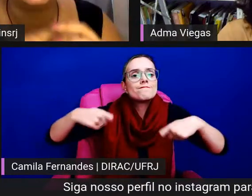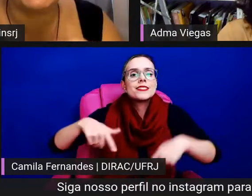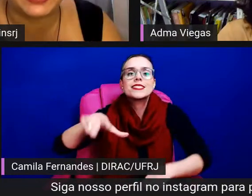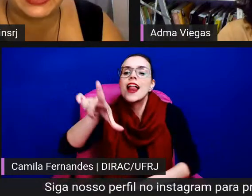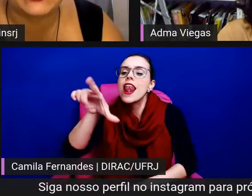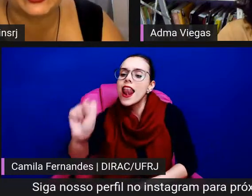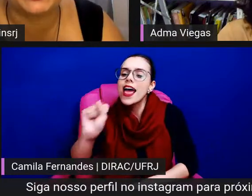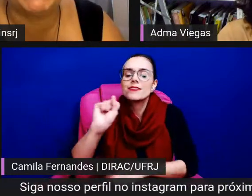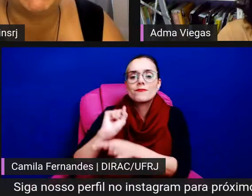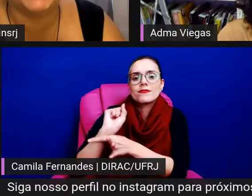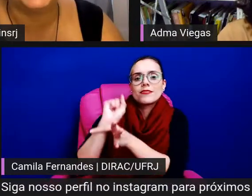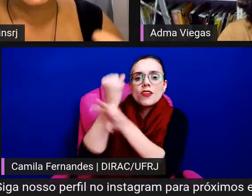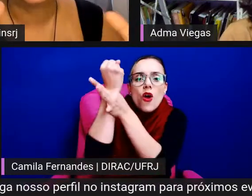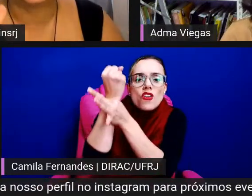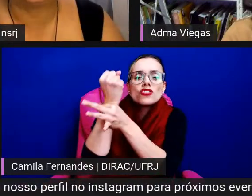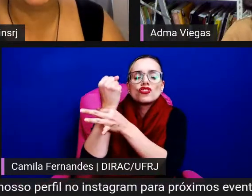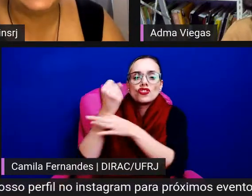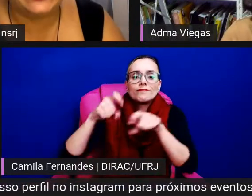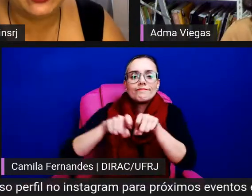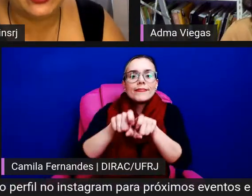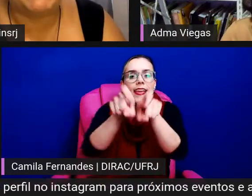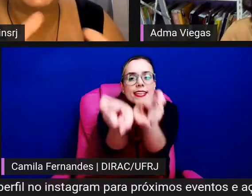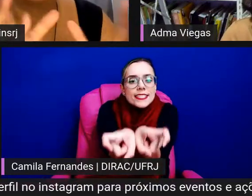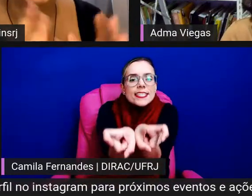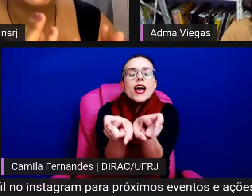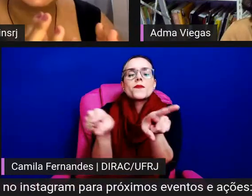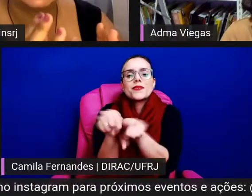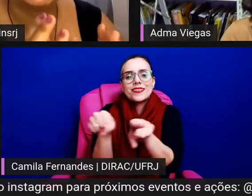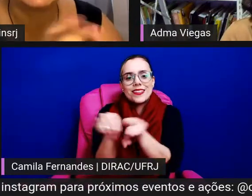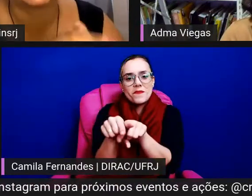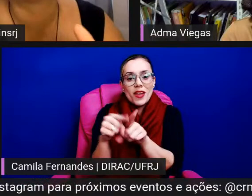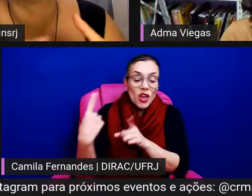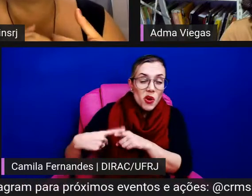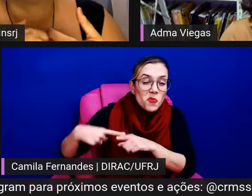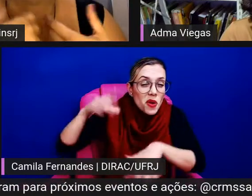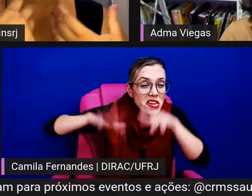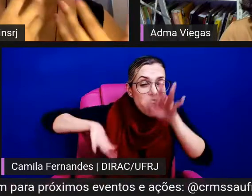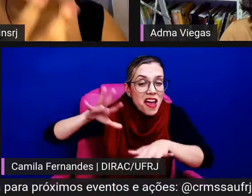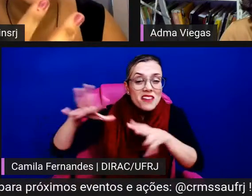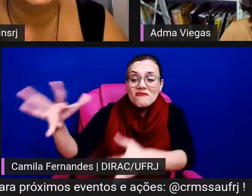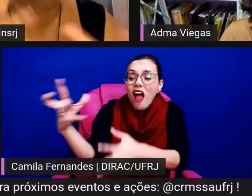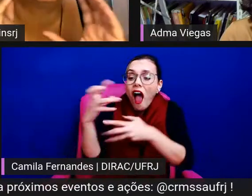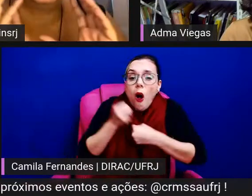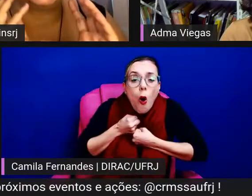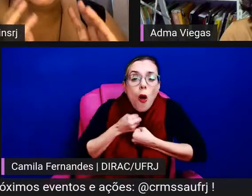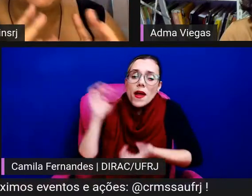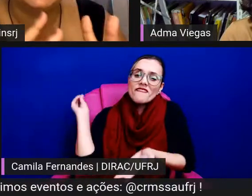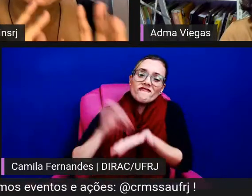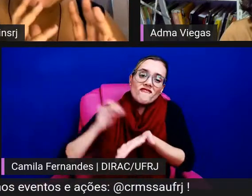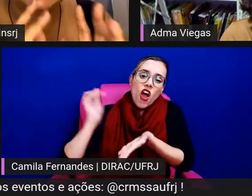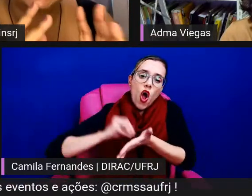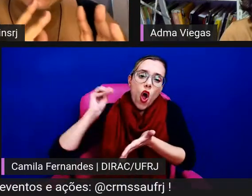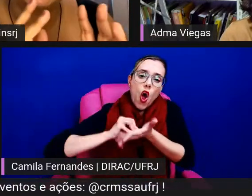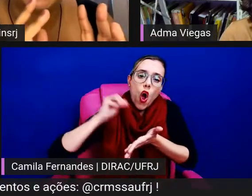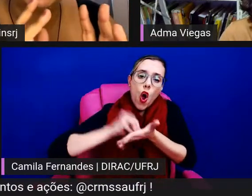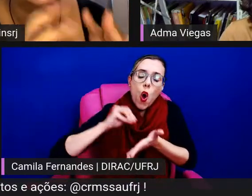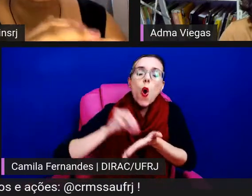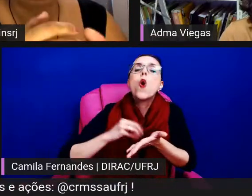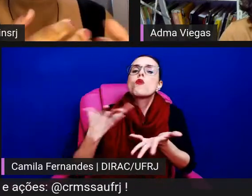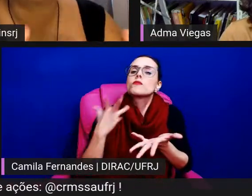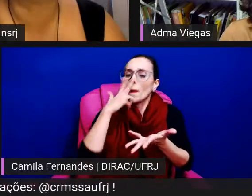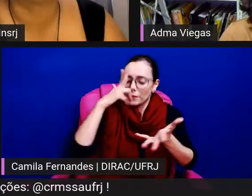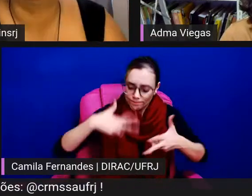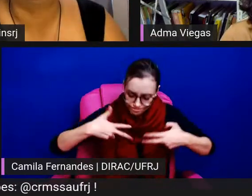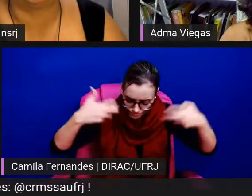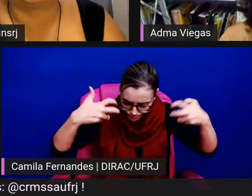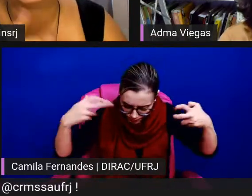tornando aquele espaço, de alguma forma, acolhedor para as mulheres lésbicas, que elas consigam entrar, se reconhecer naquele espaço,